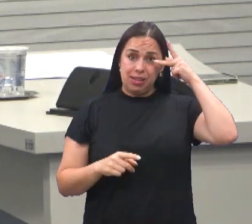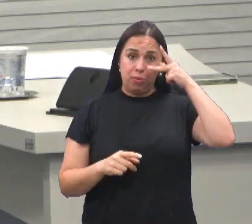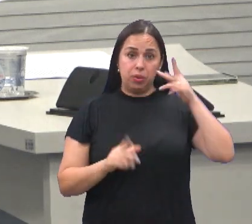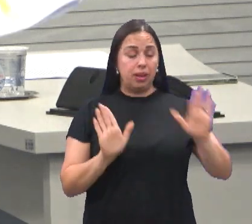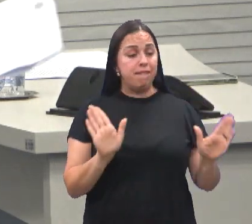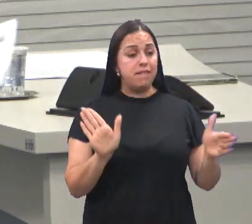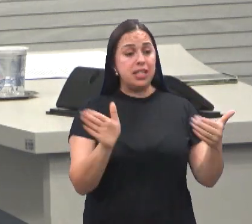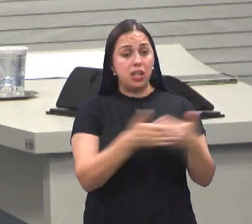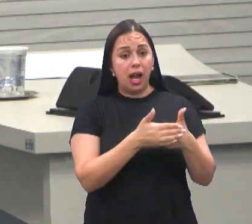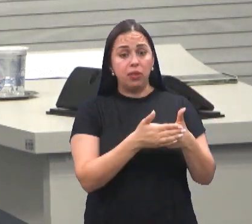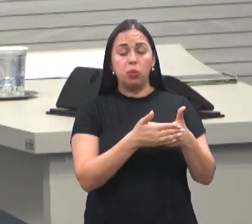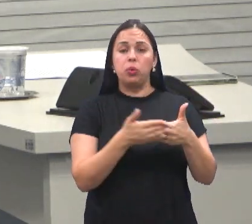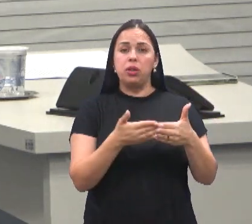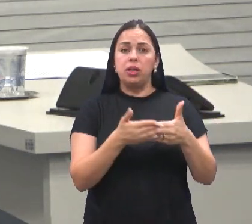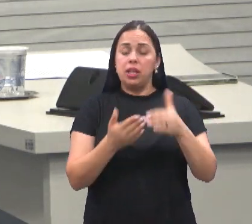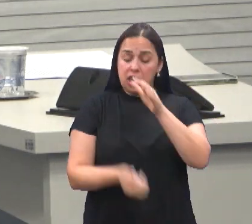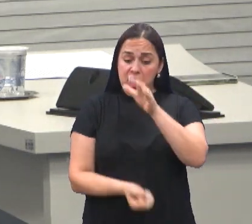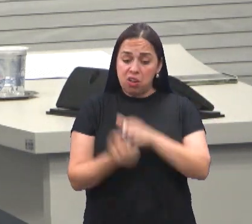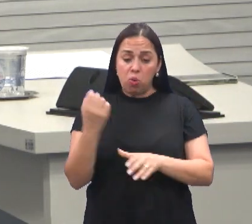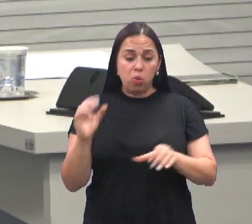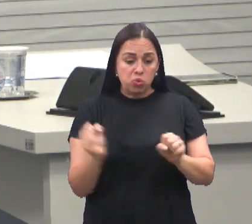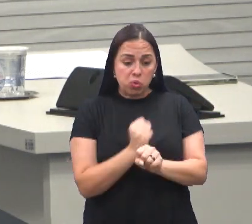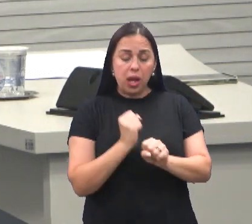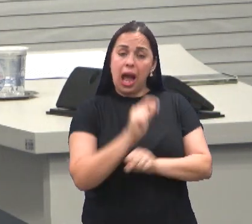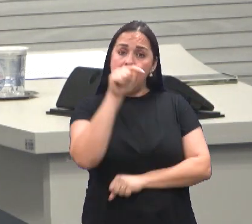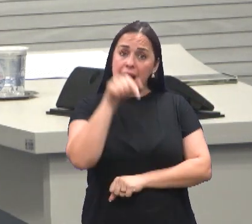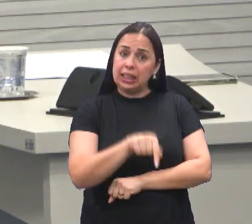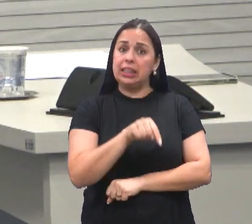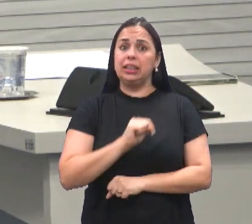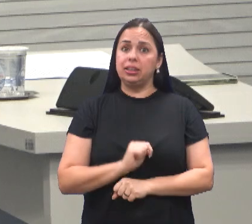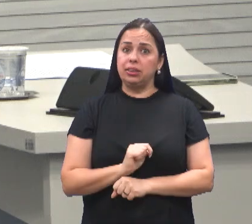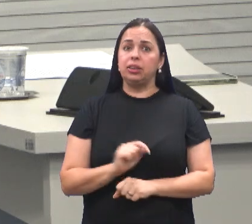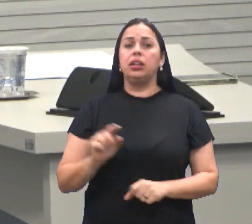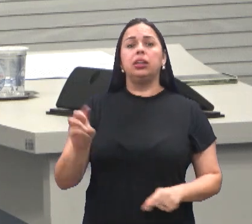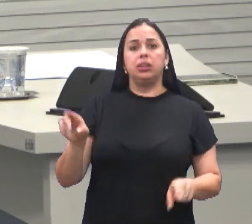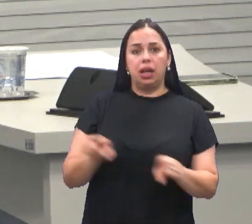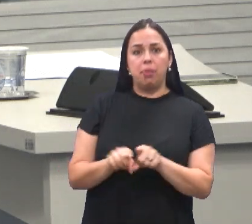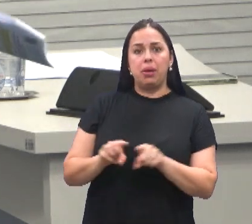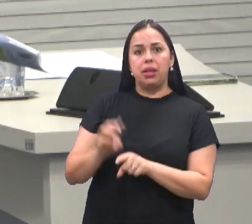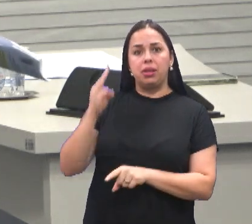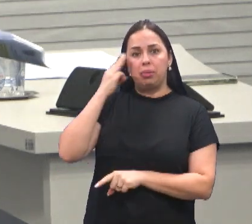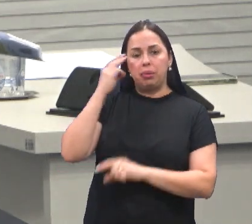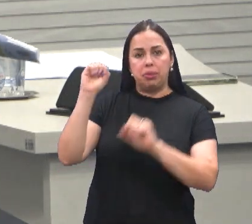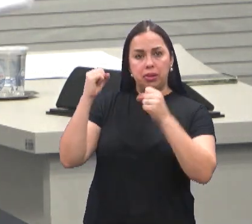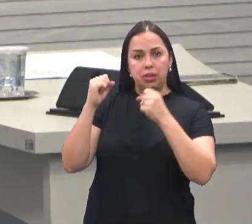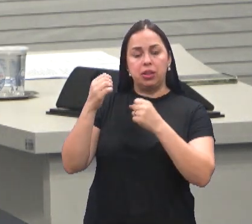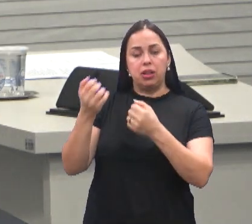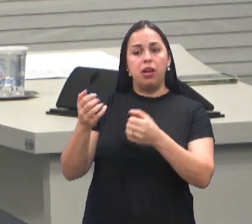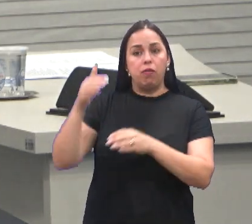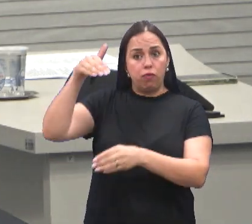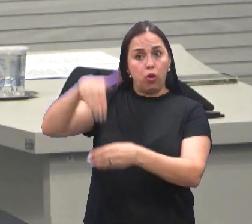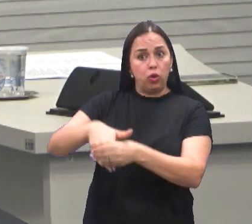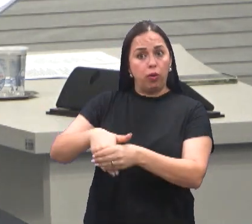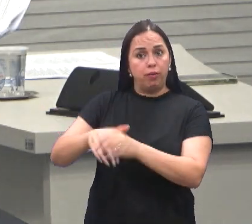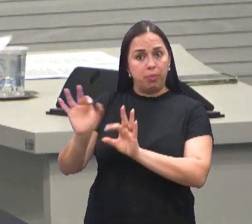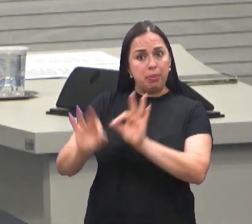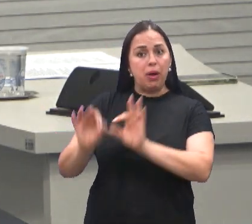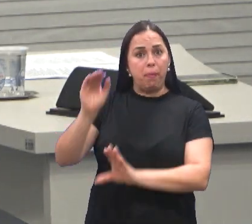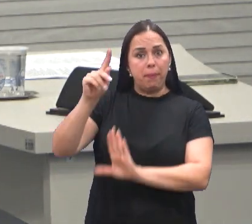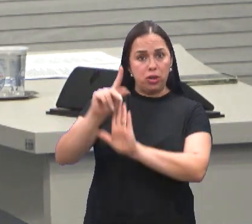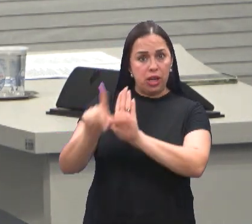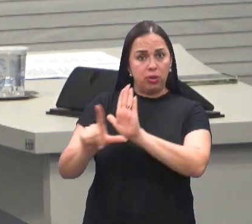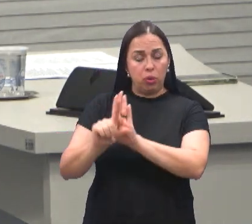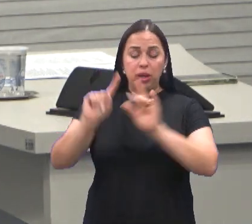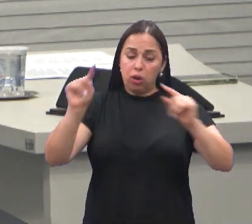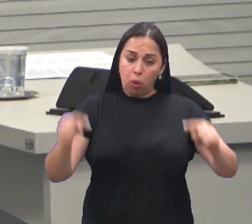aquela área toda abandonada. O próprio vereador Marcão da Academia votou que aquela área só pode ser destinada à saúde, então casaria muito bem o